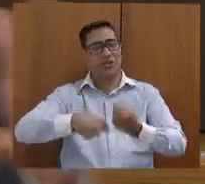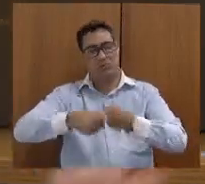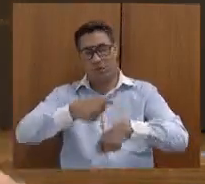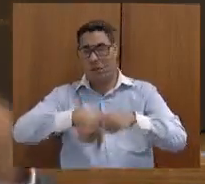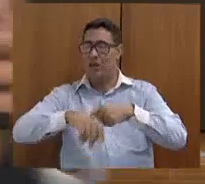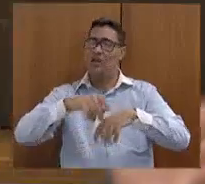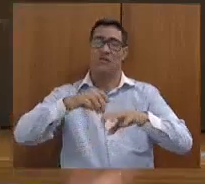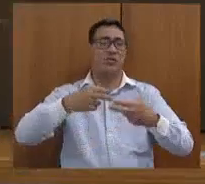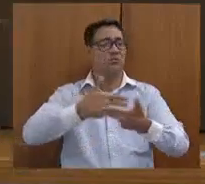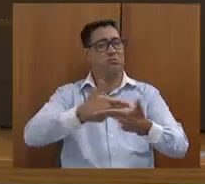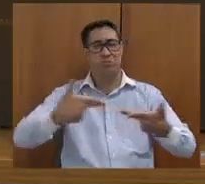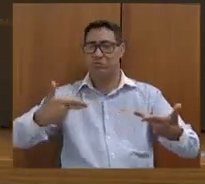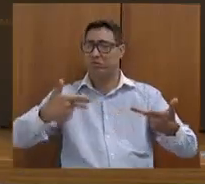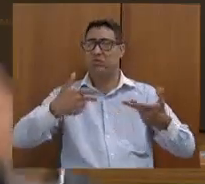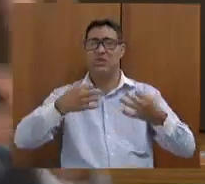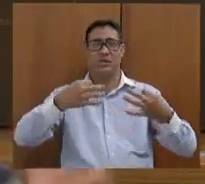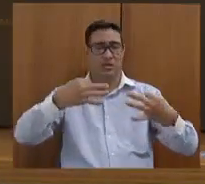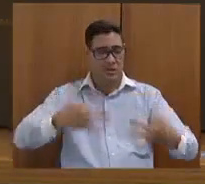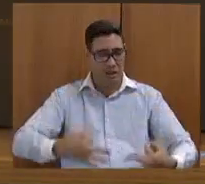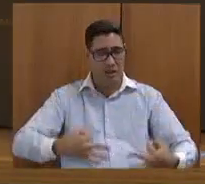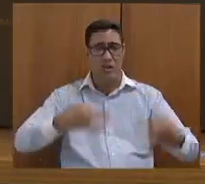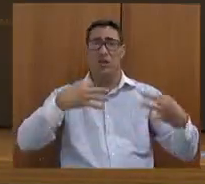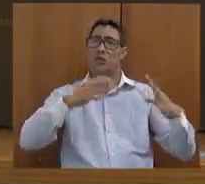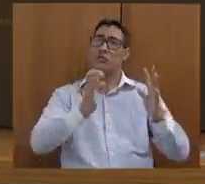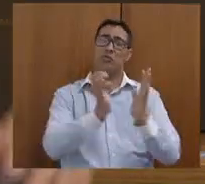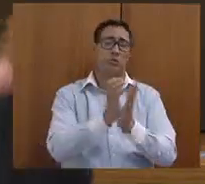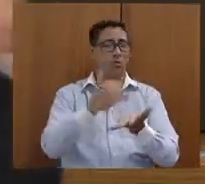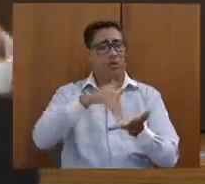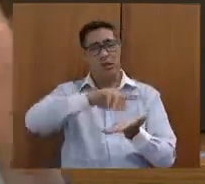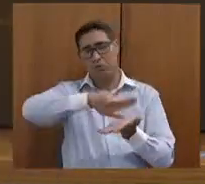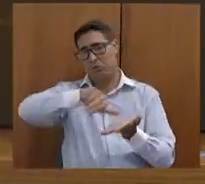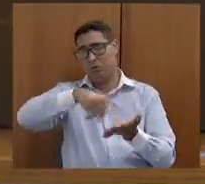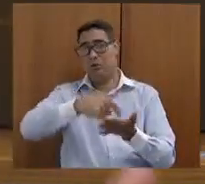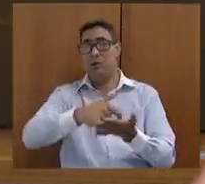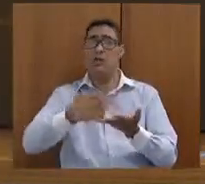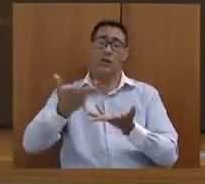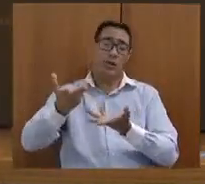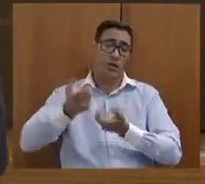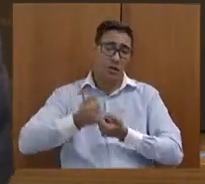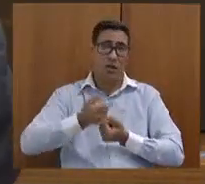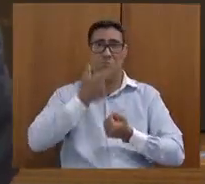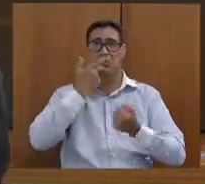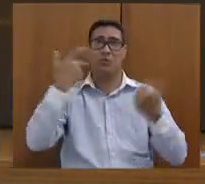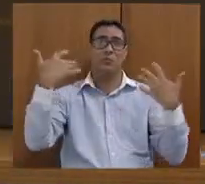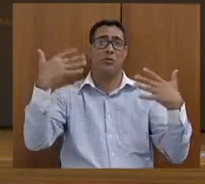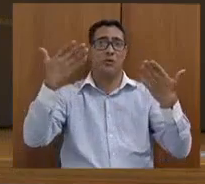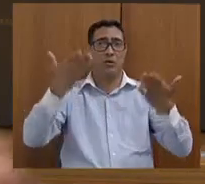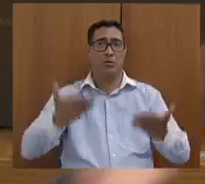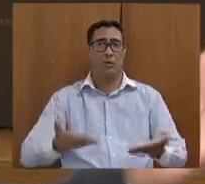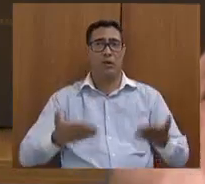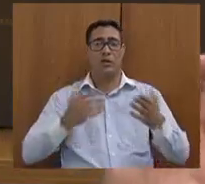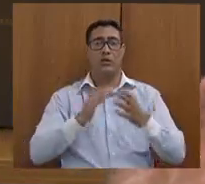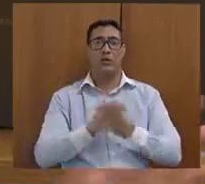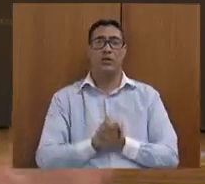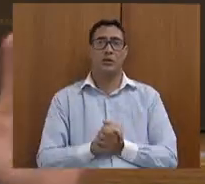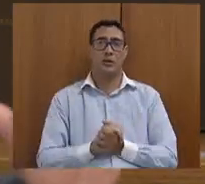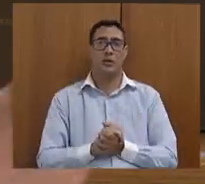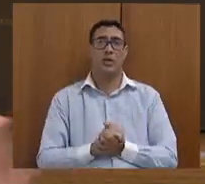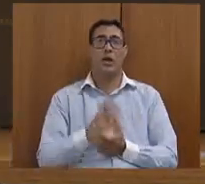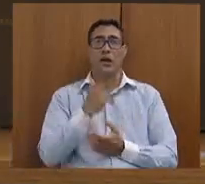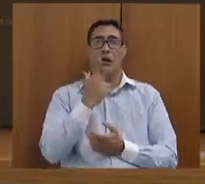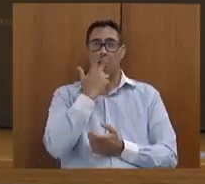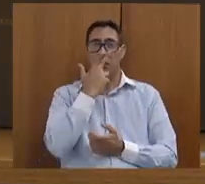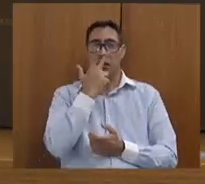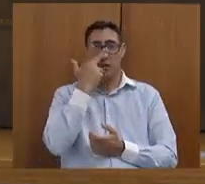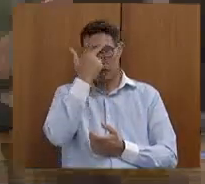Assessoria com os diretores com os professores com o superintendentes então receba a minha homenagem parece que tem gente que não